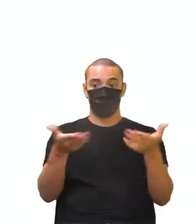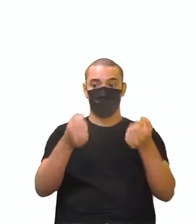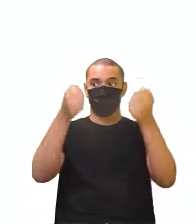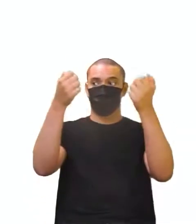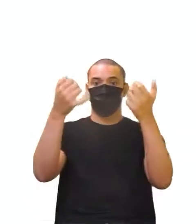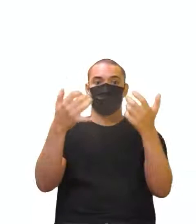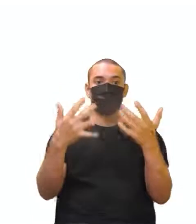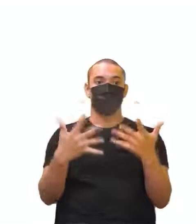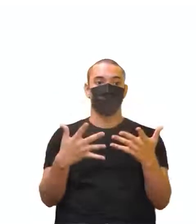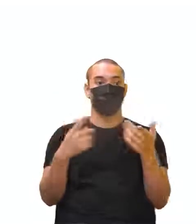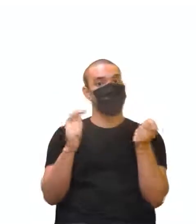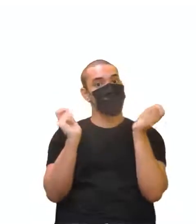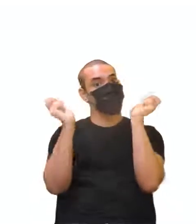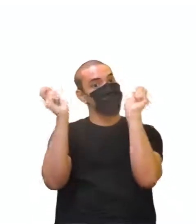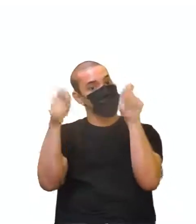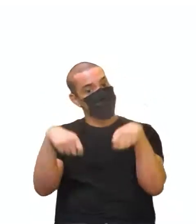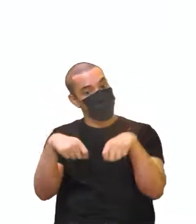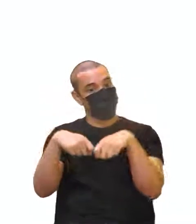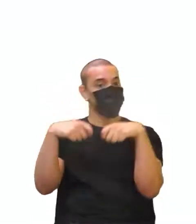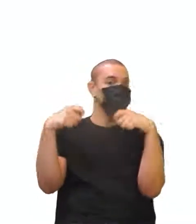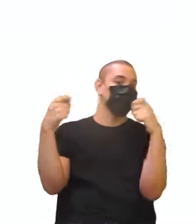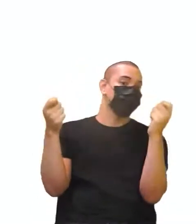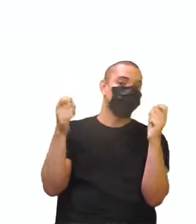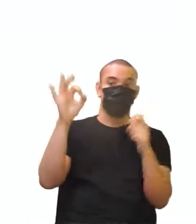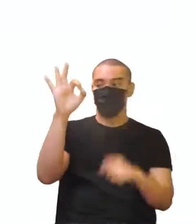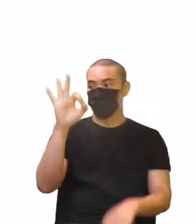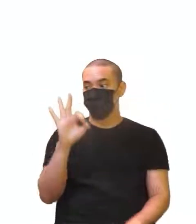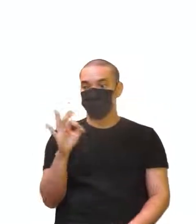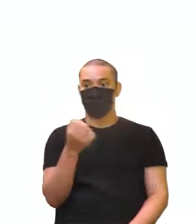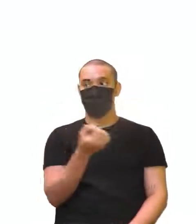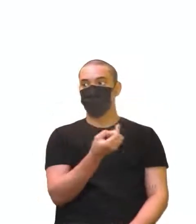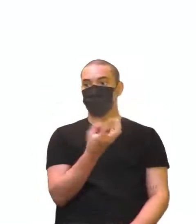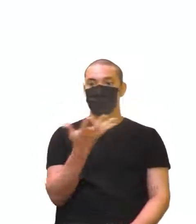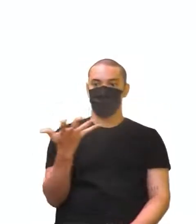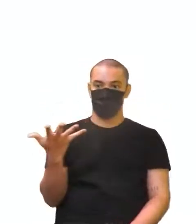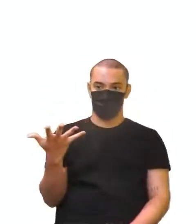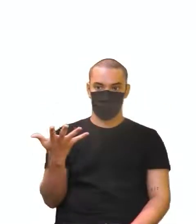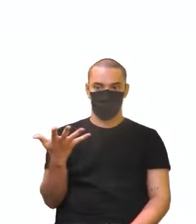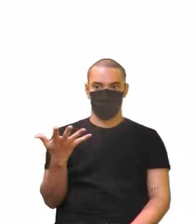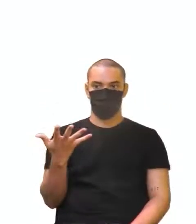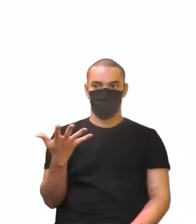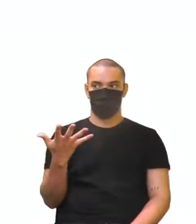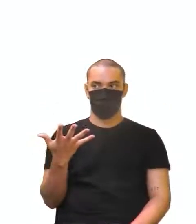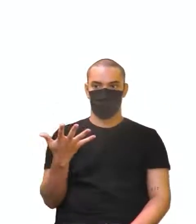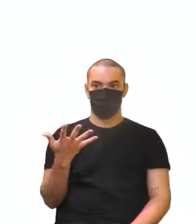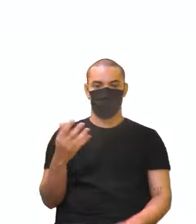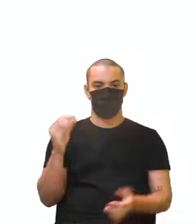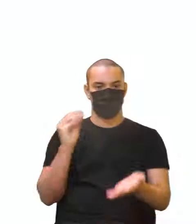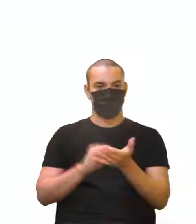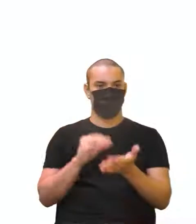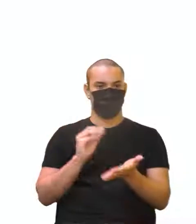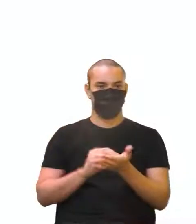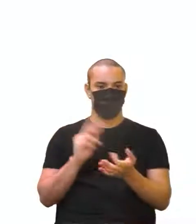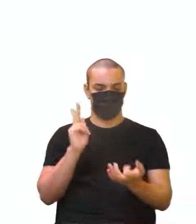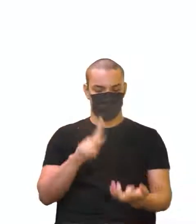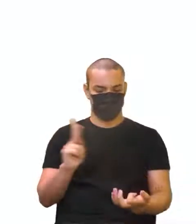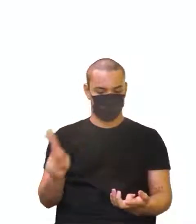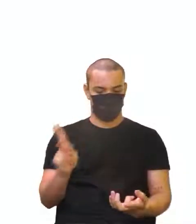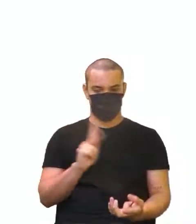Agora a gente vai para a probabilidade. Princípios de probabilidade. Eita, falta que a professora e o